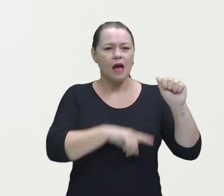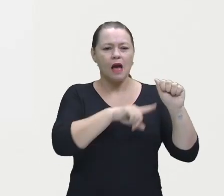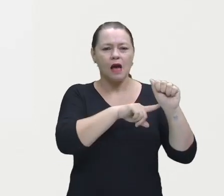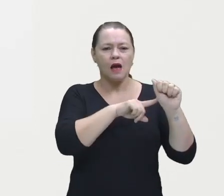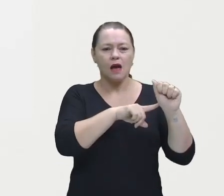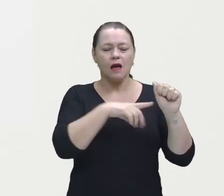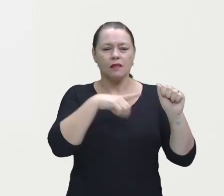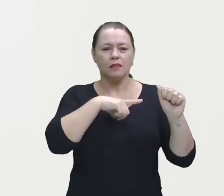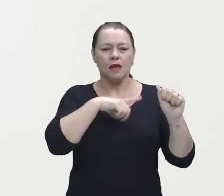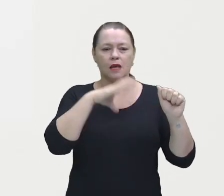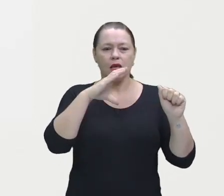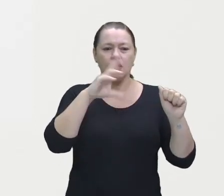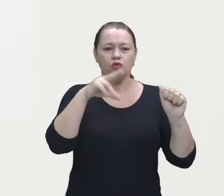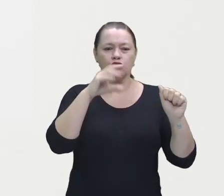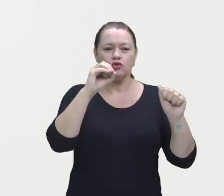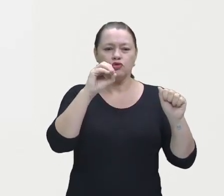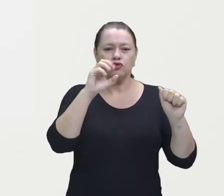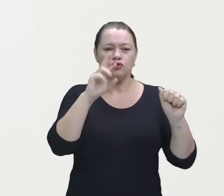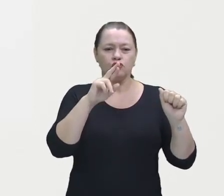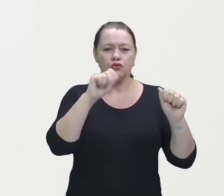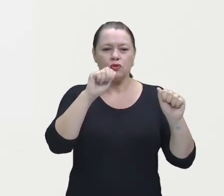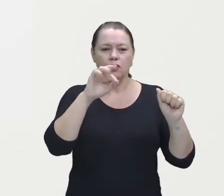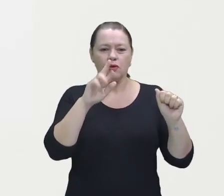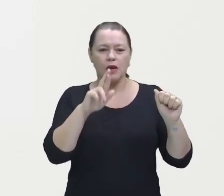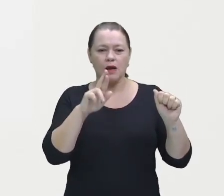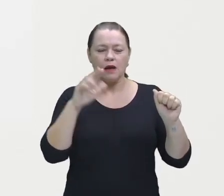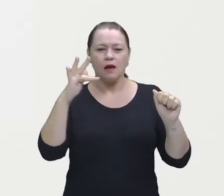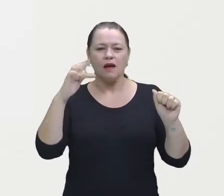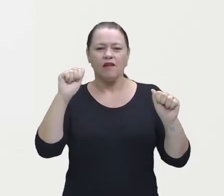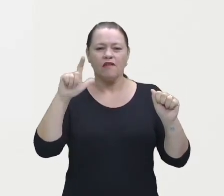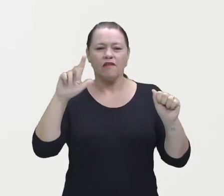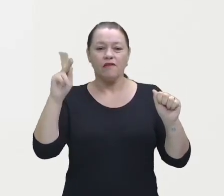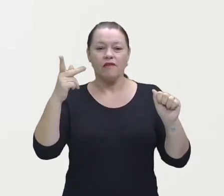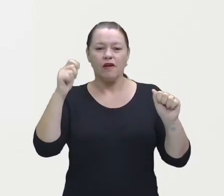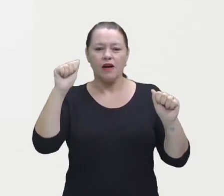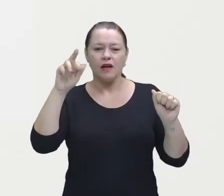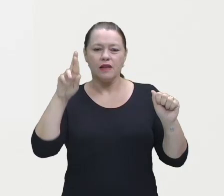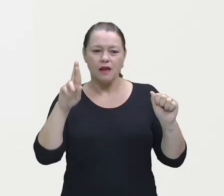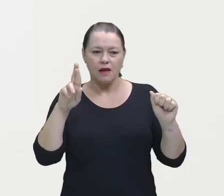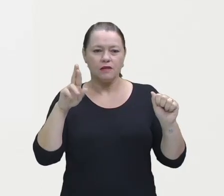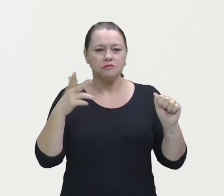as palavras chorar e falhar. Vamos marcar aqui.